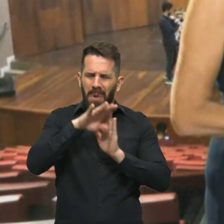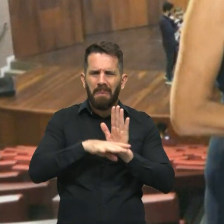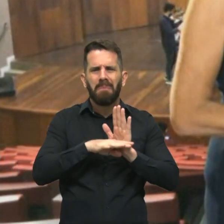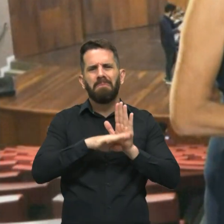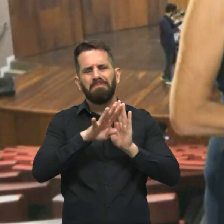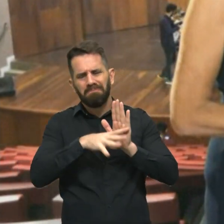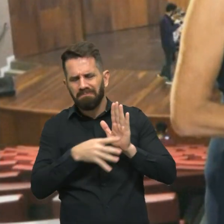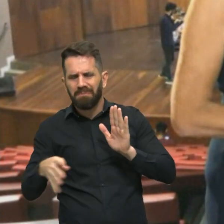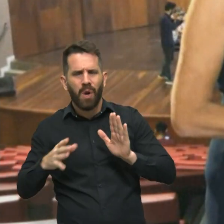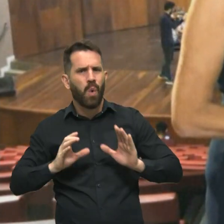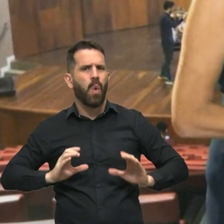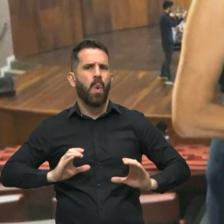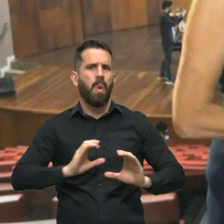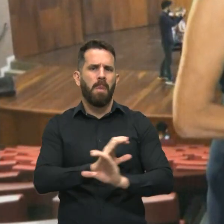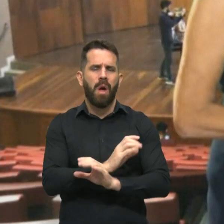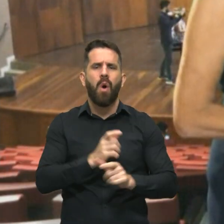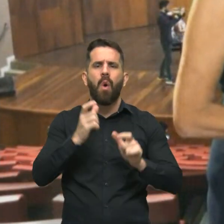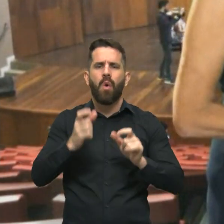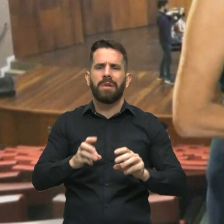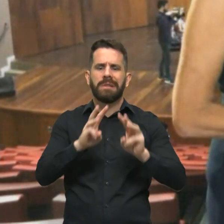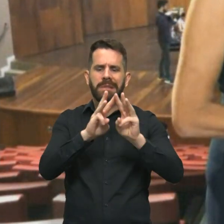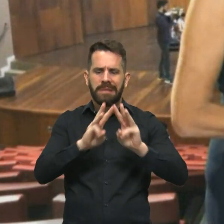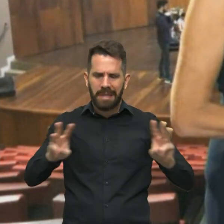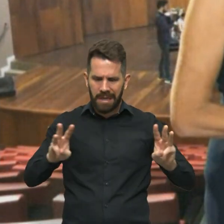lá no site, viu?